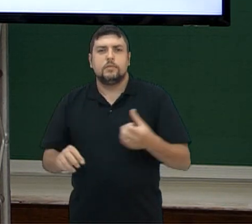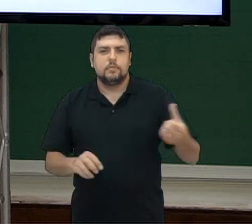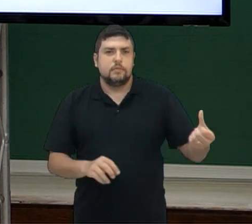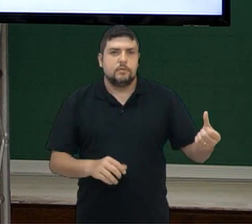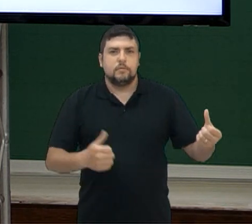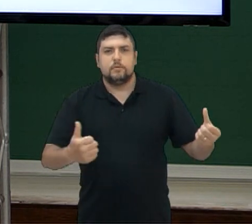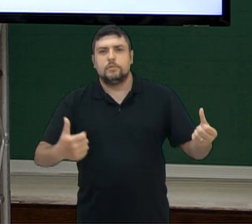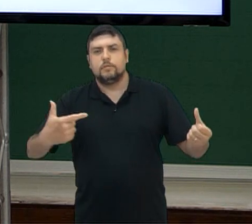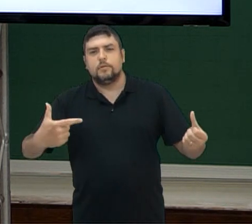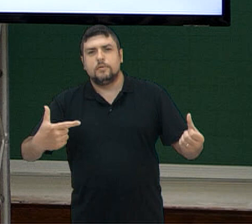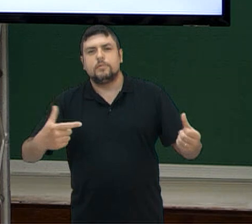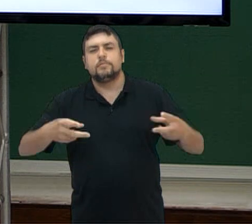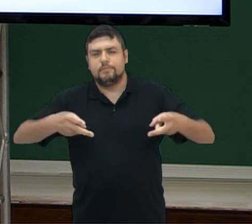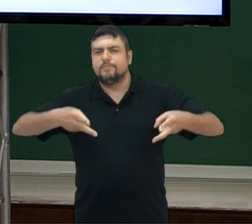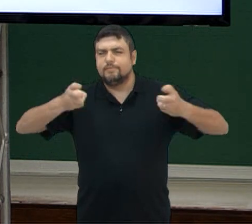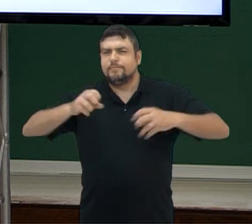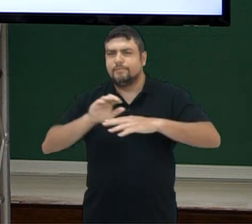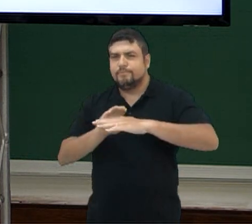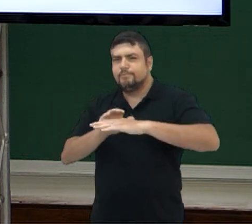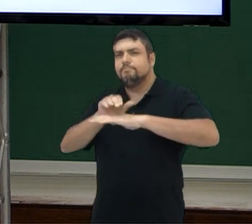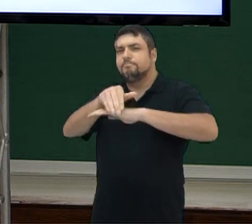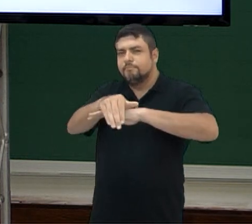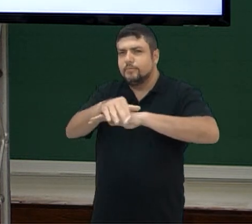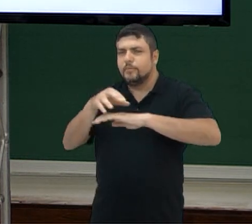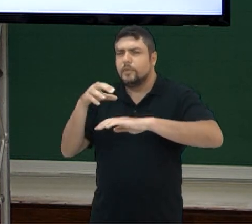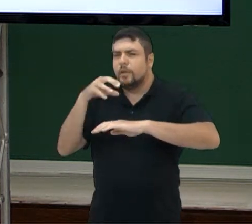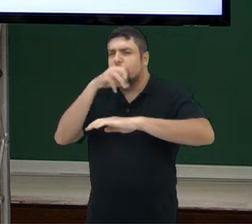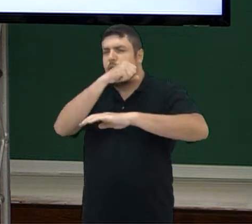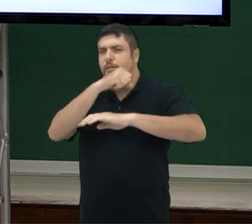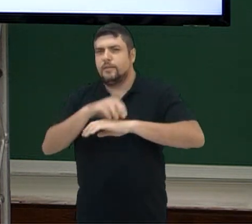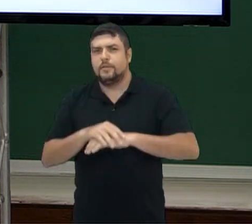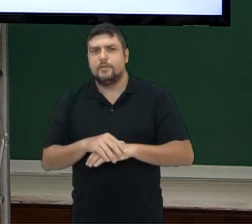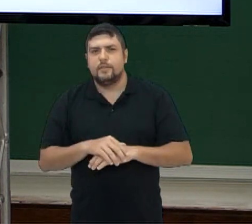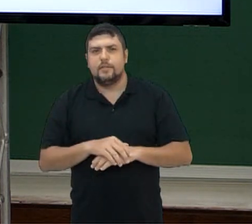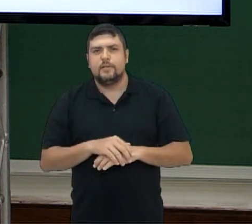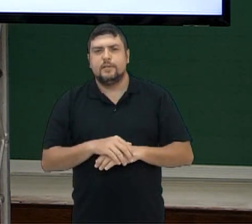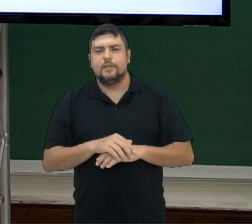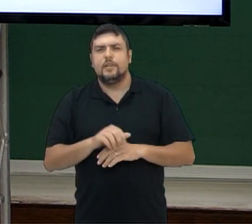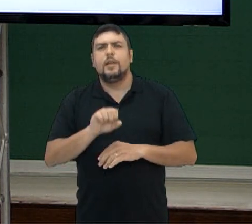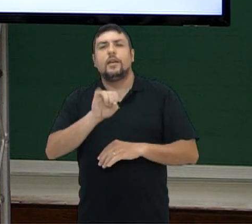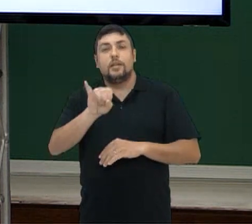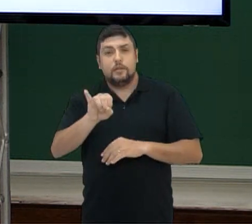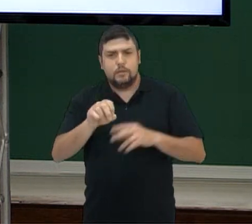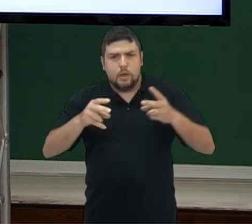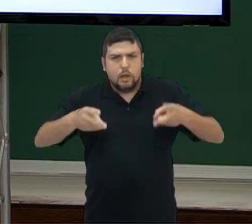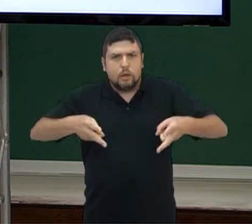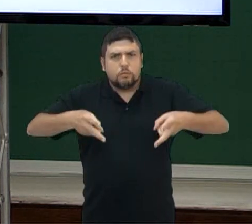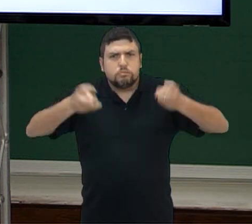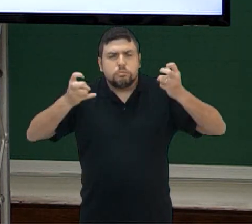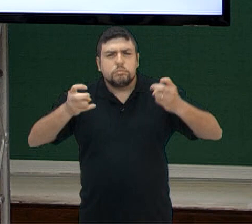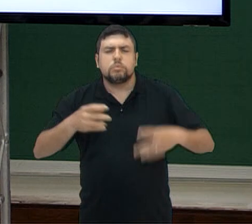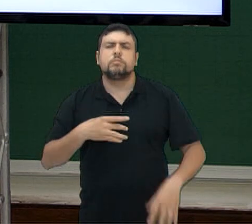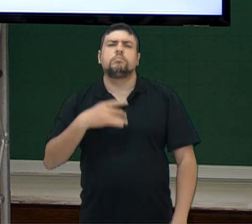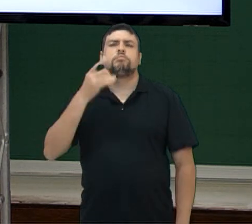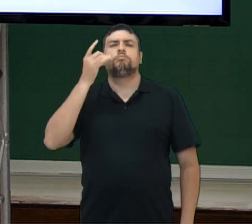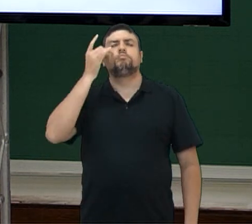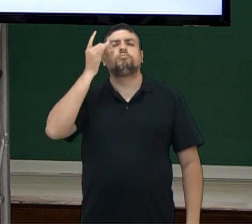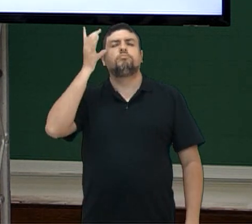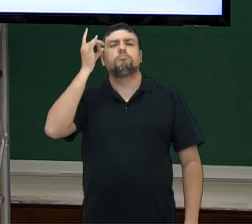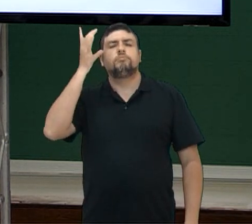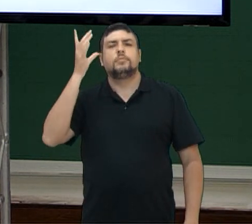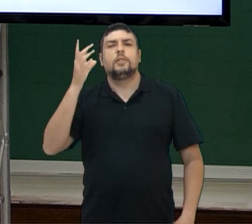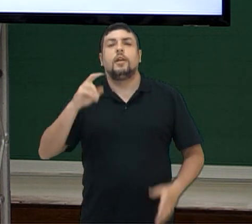fez esse caminho mais rápido, esse atalho? Se fez, gente, que bom. Sinal que a gente já